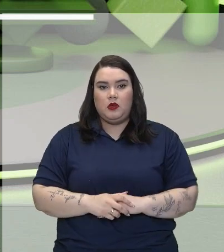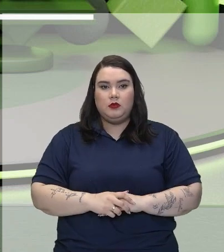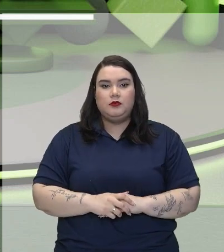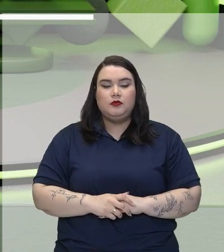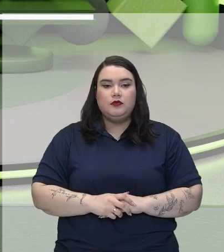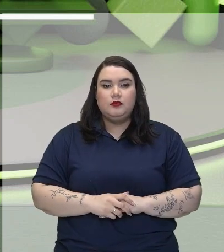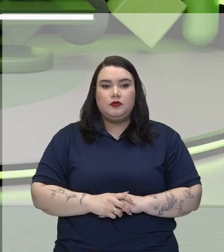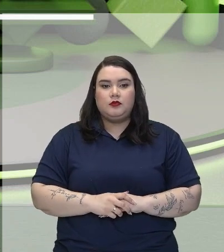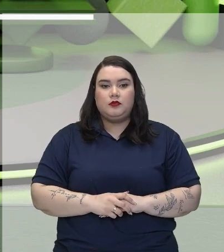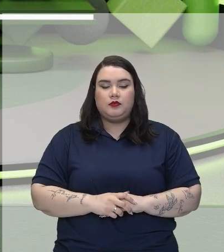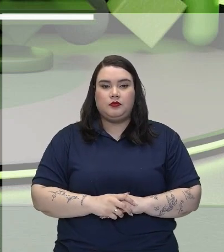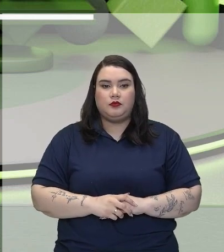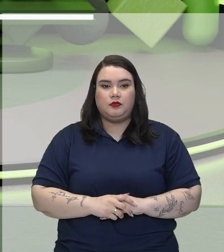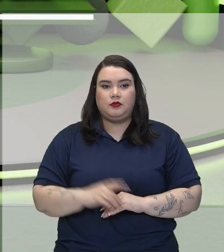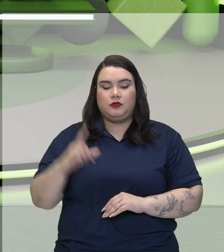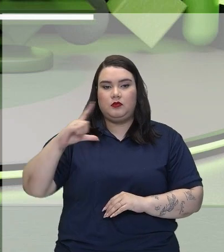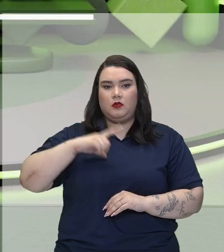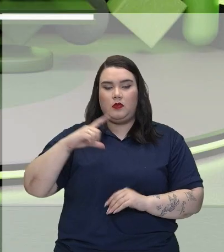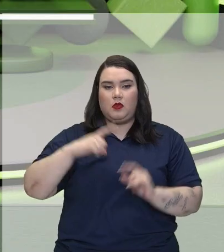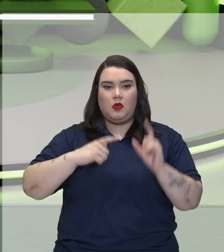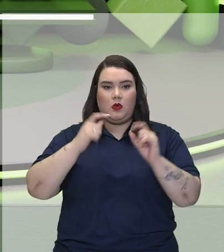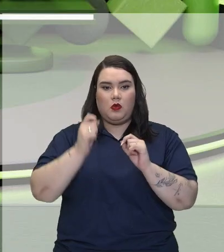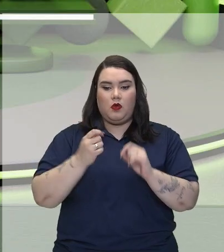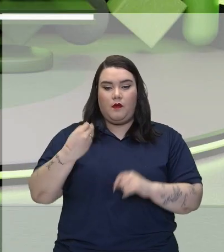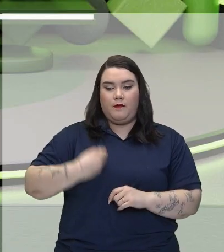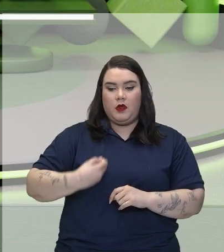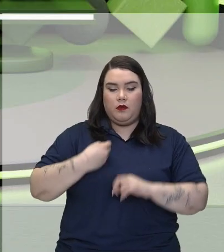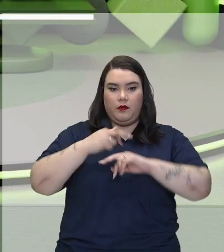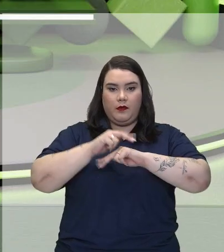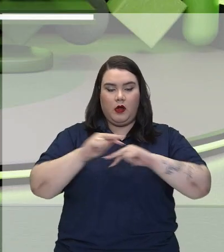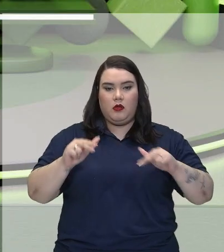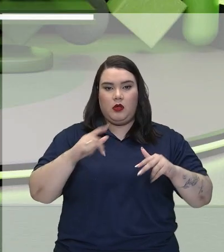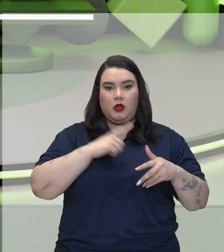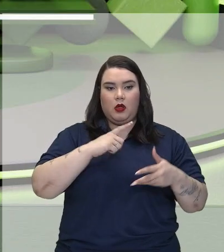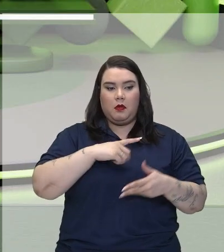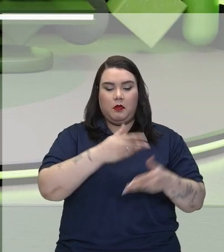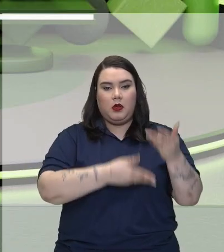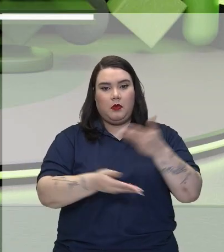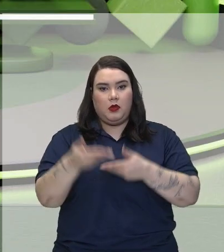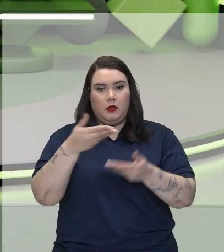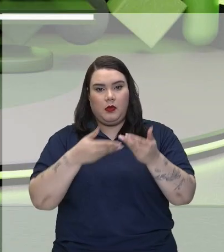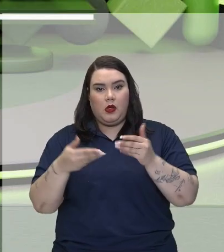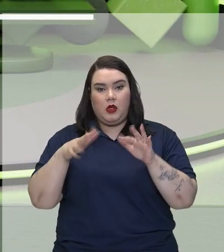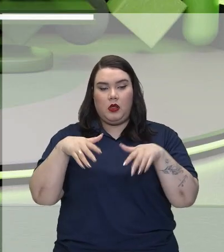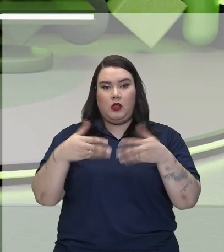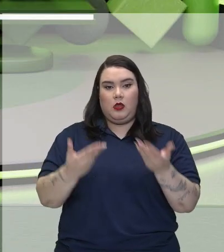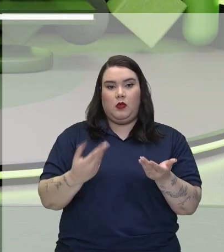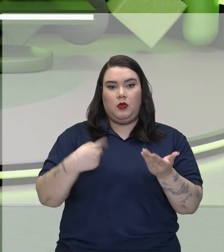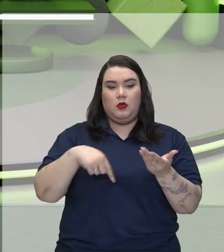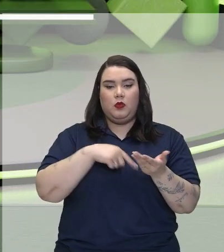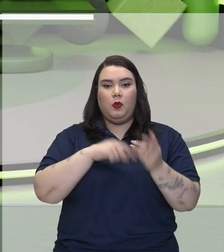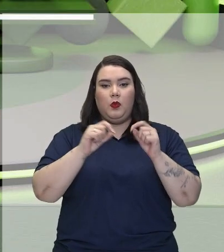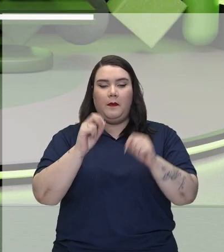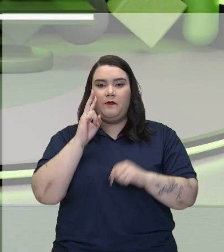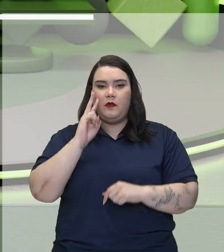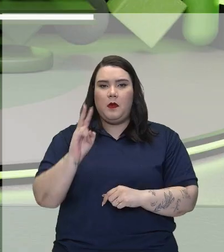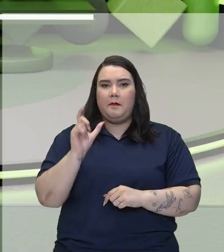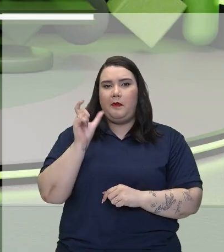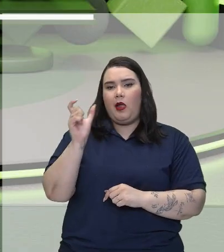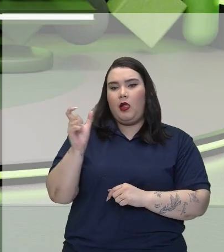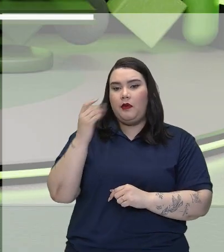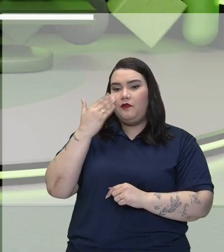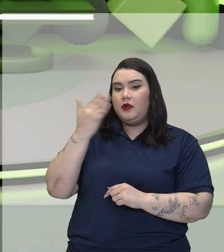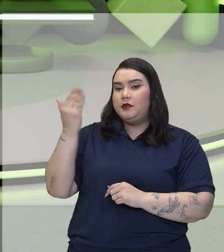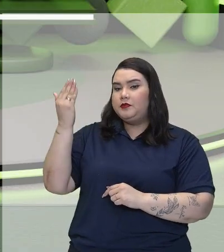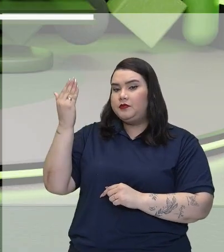a interação entre esses seres vivos, tá? Então, quando a gente fala aqui de um organismo, a gente